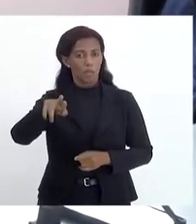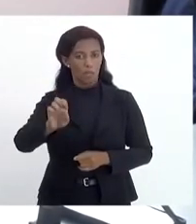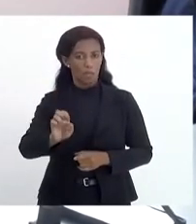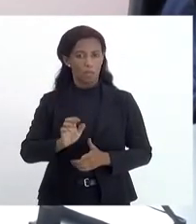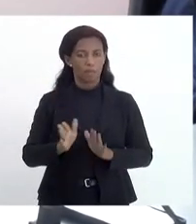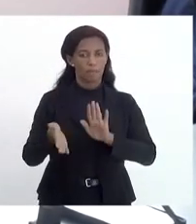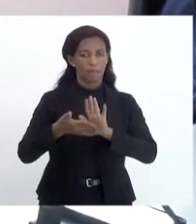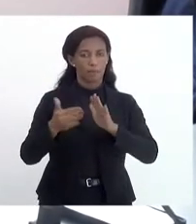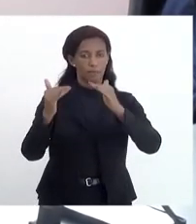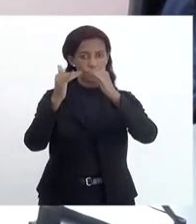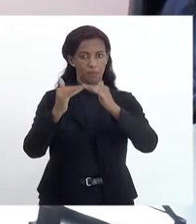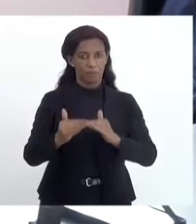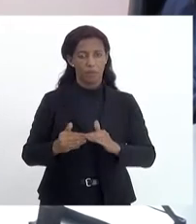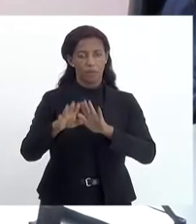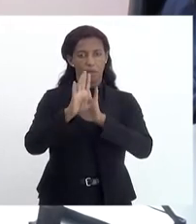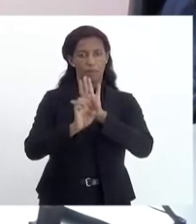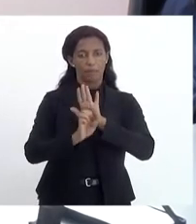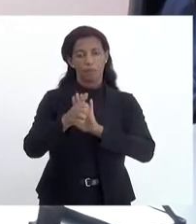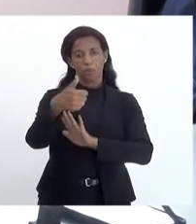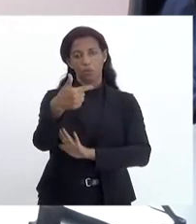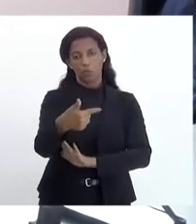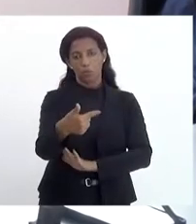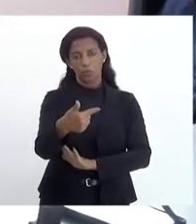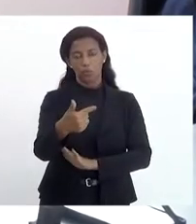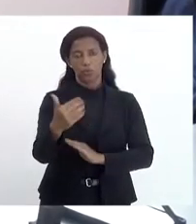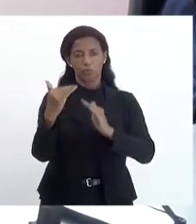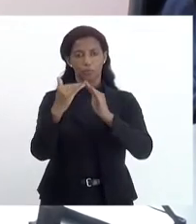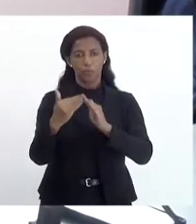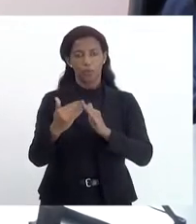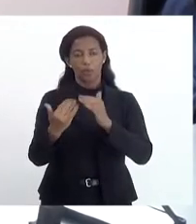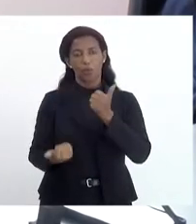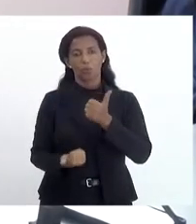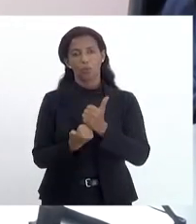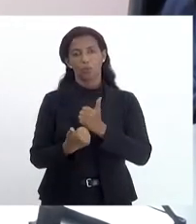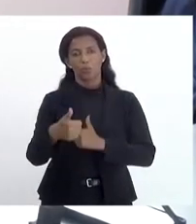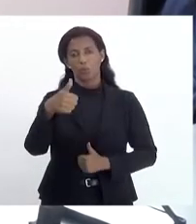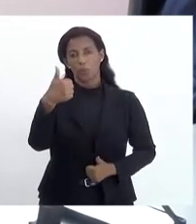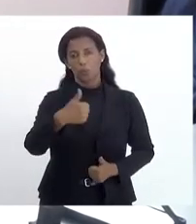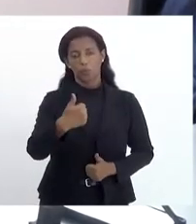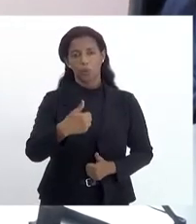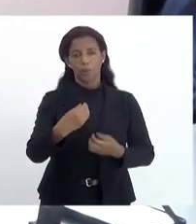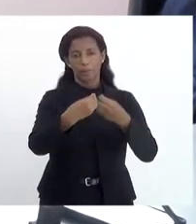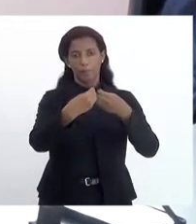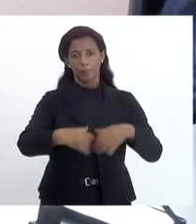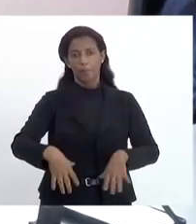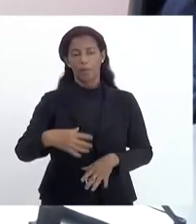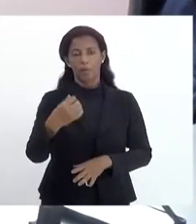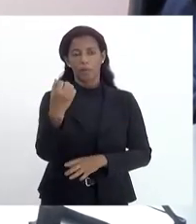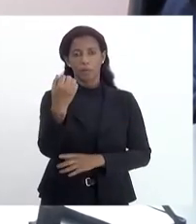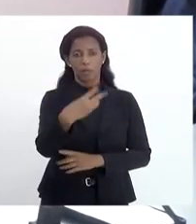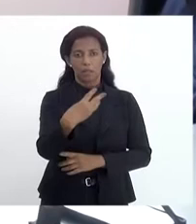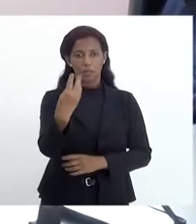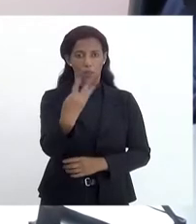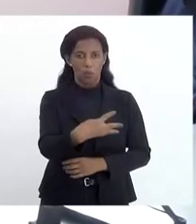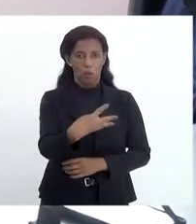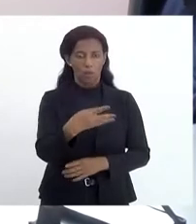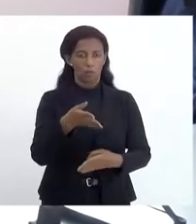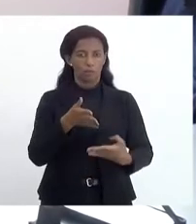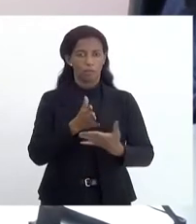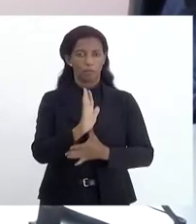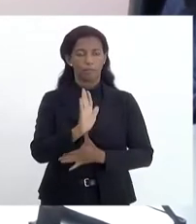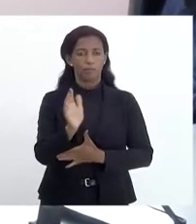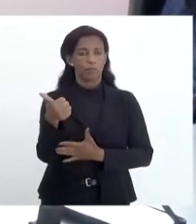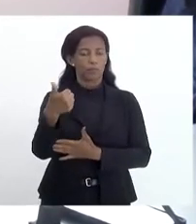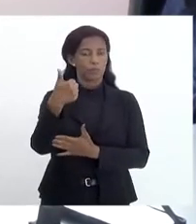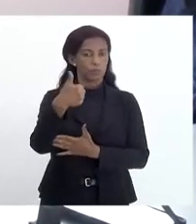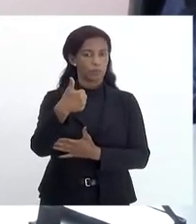O parecer é favorável à emenda 2, favorável com subemenda à emenda 1, prejudicadas as emendas 3 e 4 pela aprovação da emenda